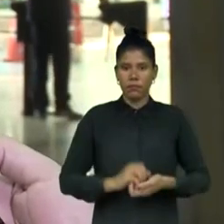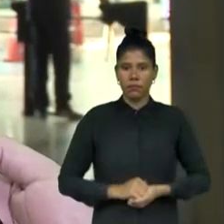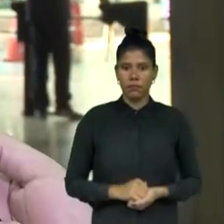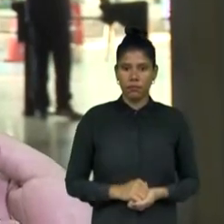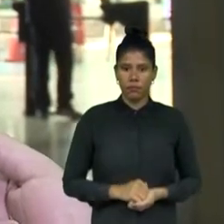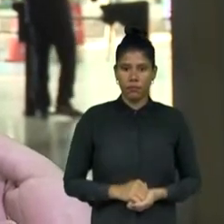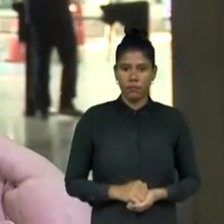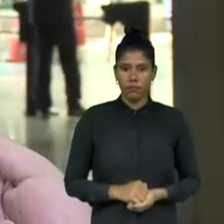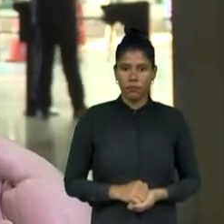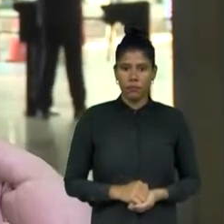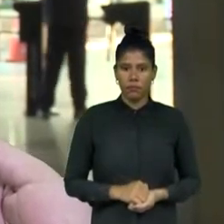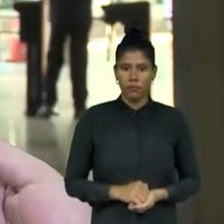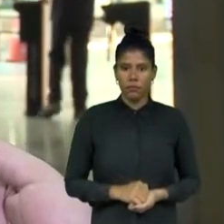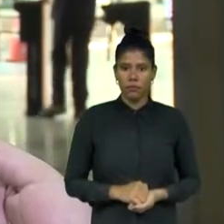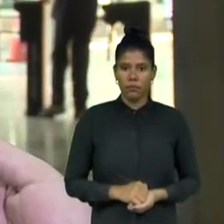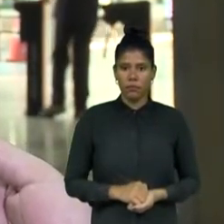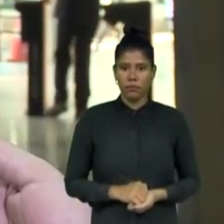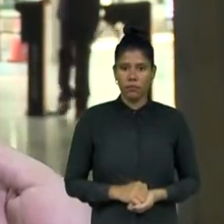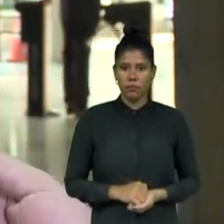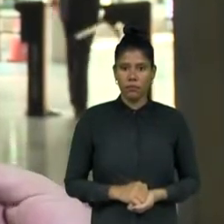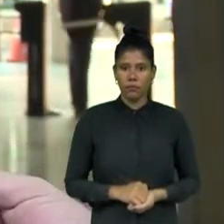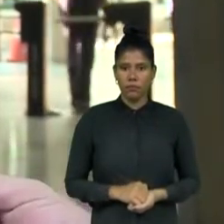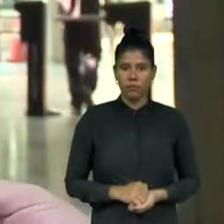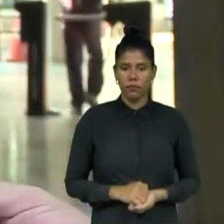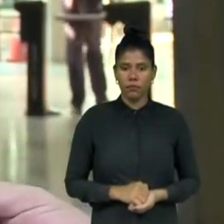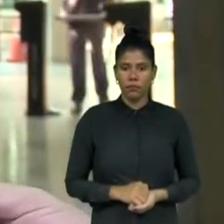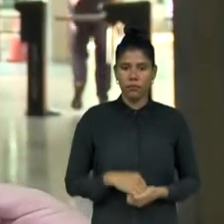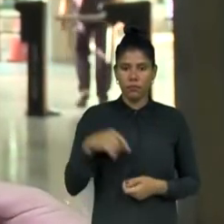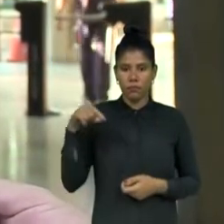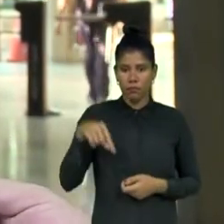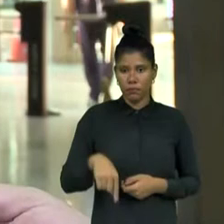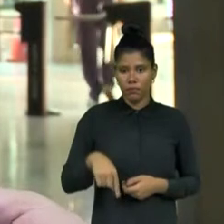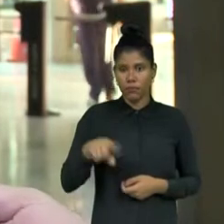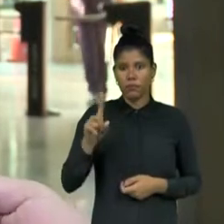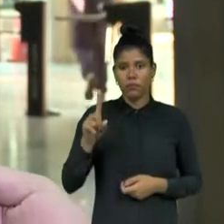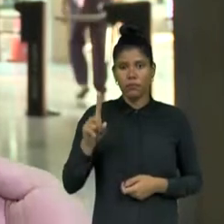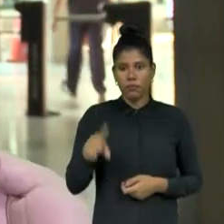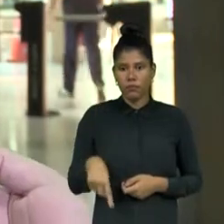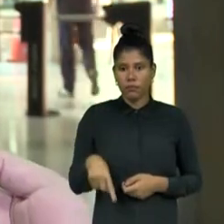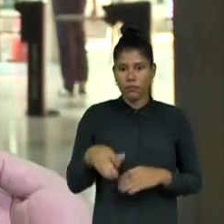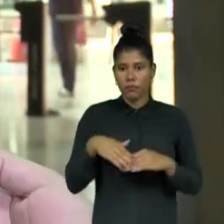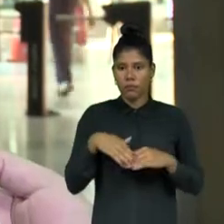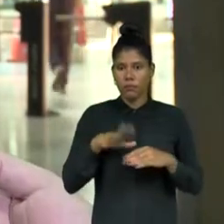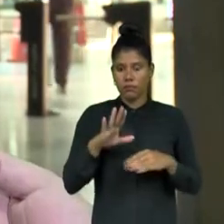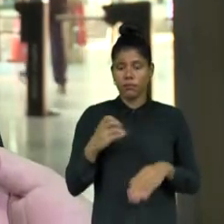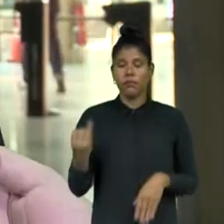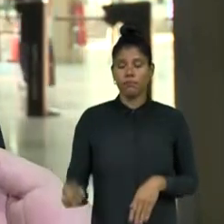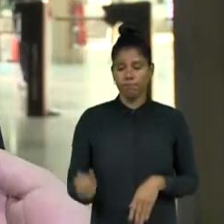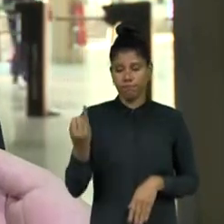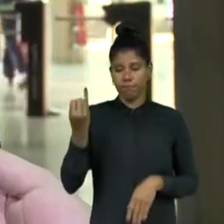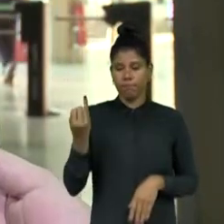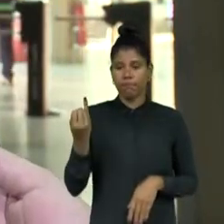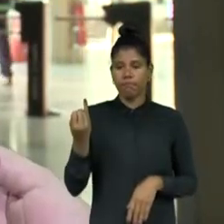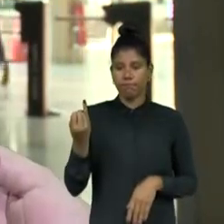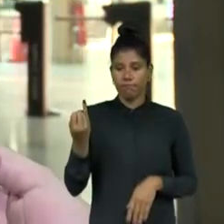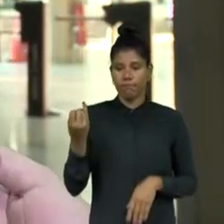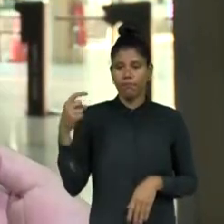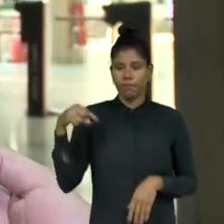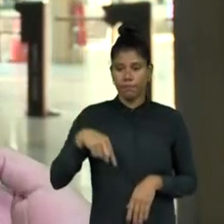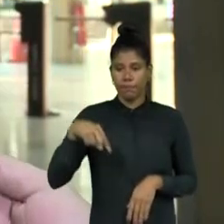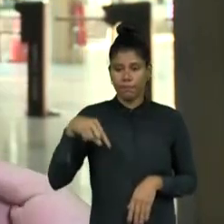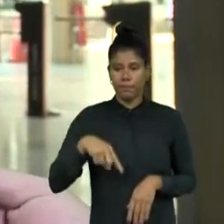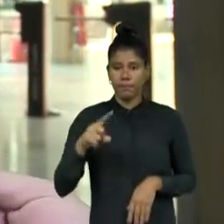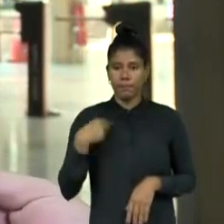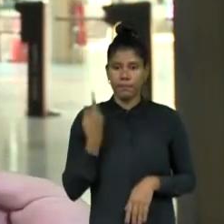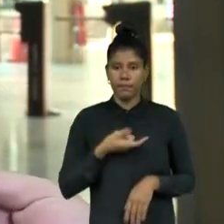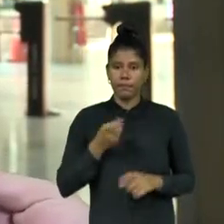Legislativa, que é o Parlamento, a instituição, o poder mais importante da República, porque é aqui onde se constrói as leis